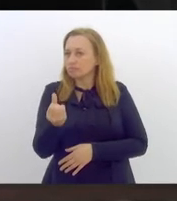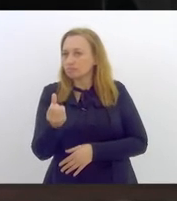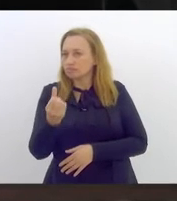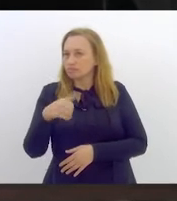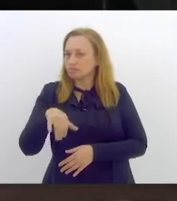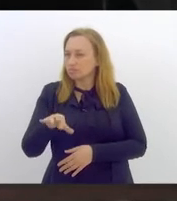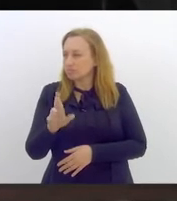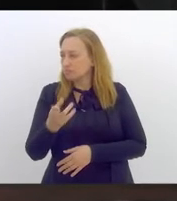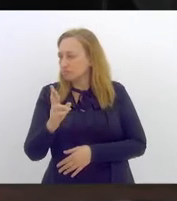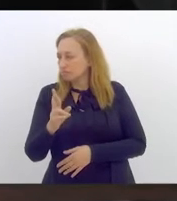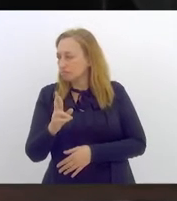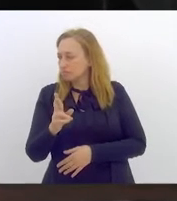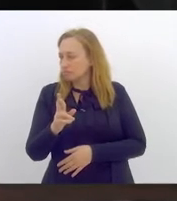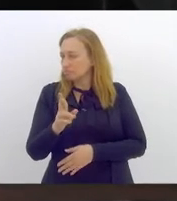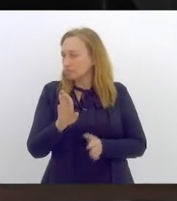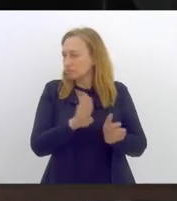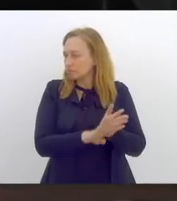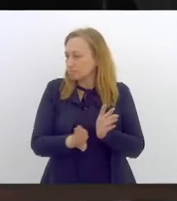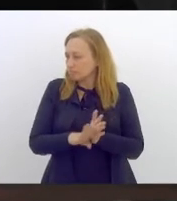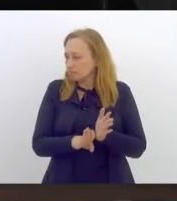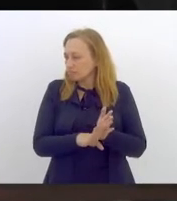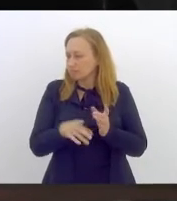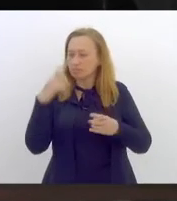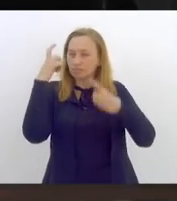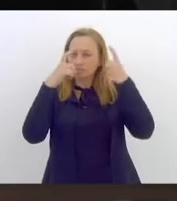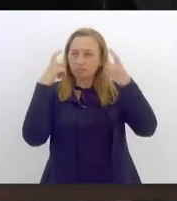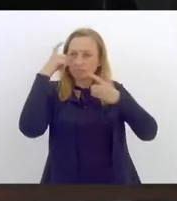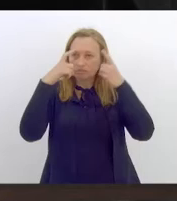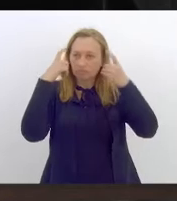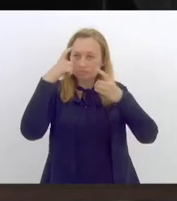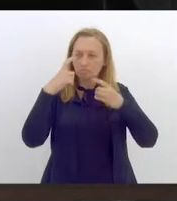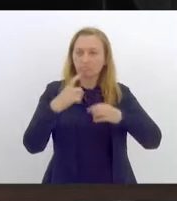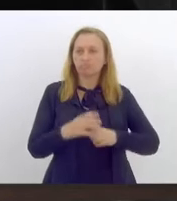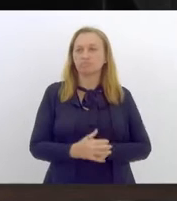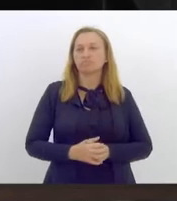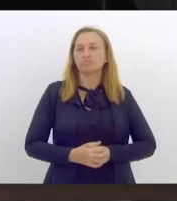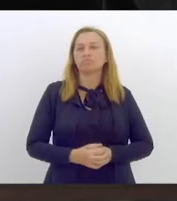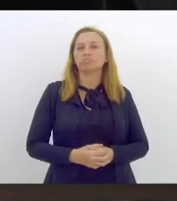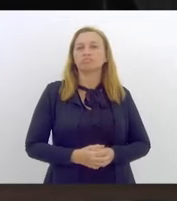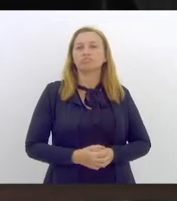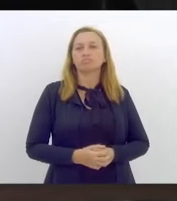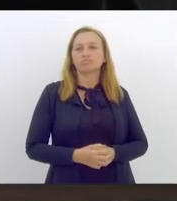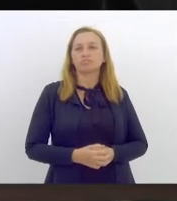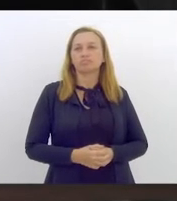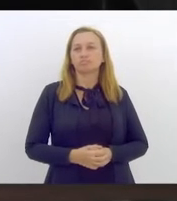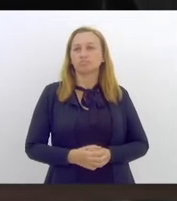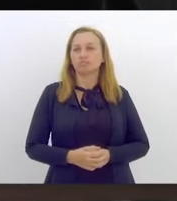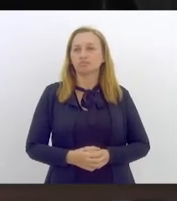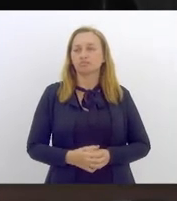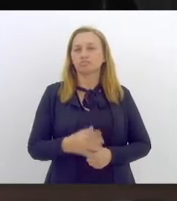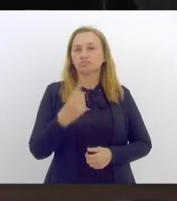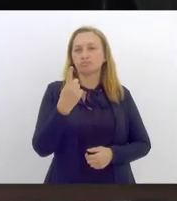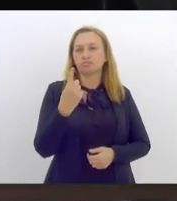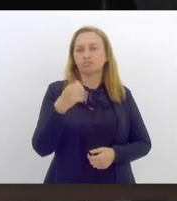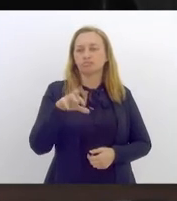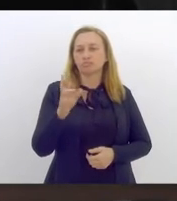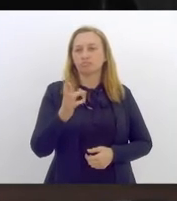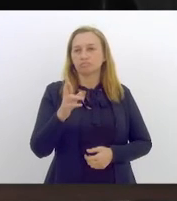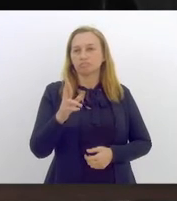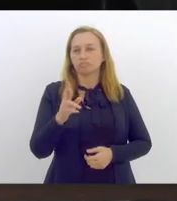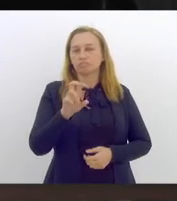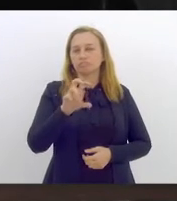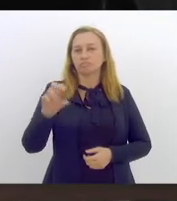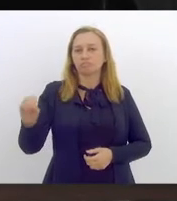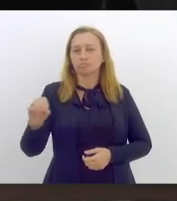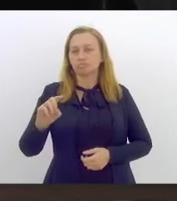bilhões as despesas correntes e uma preocupação de uma reserva de contingência em torno de 1 bilhão e 500